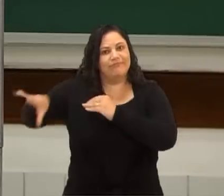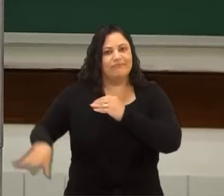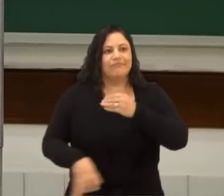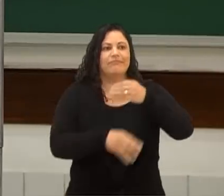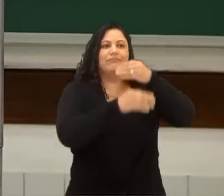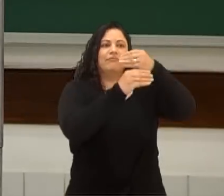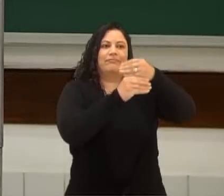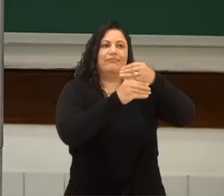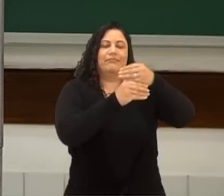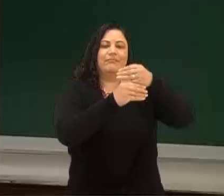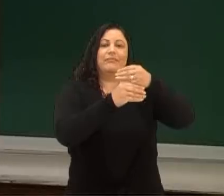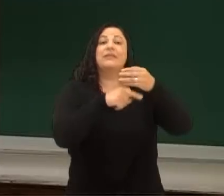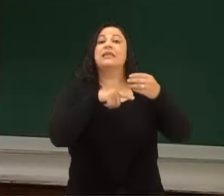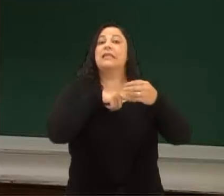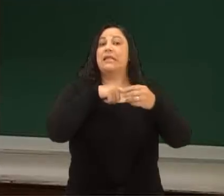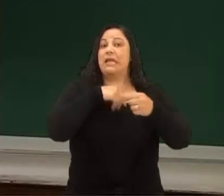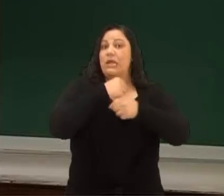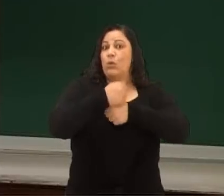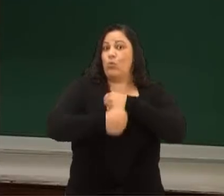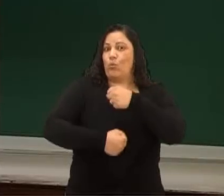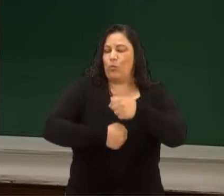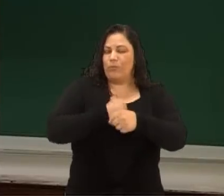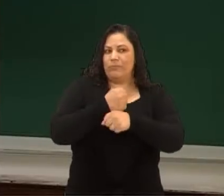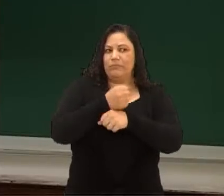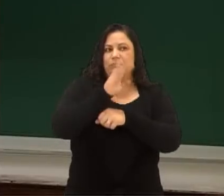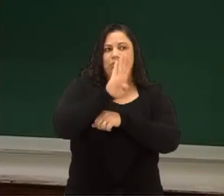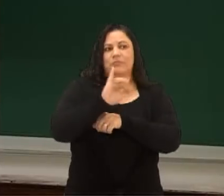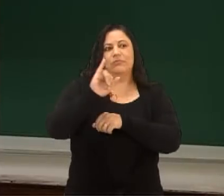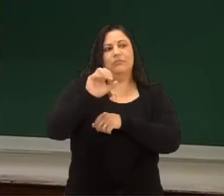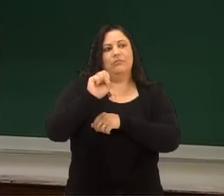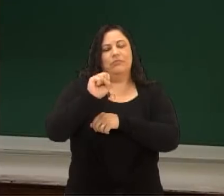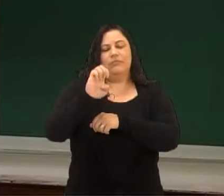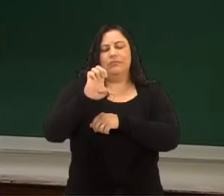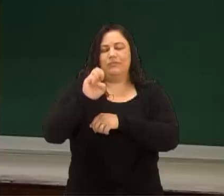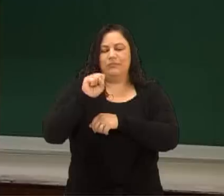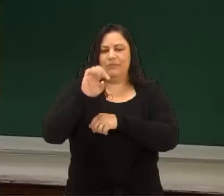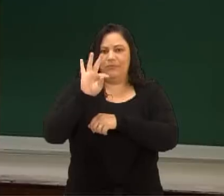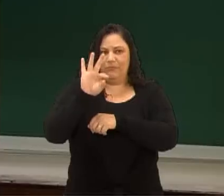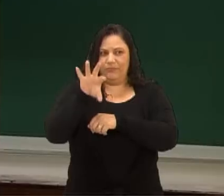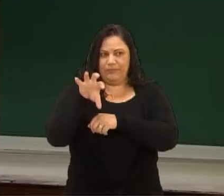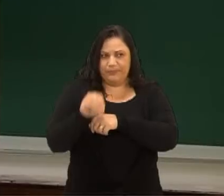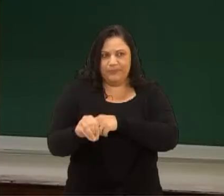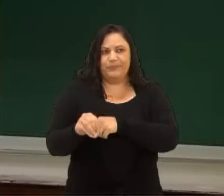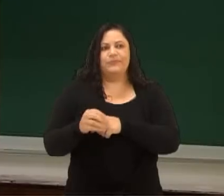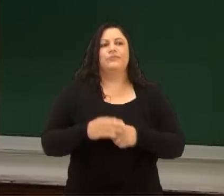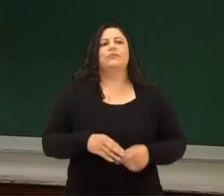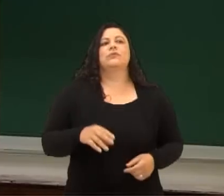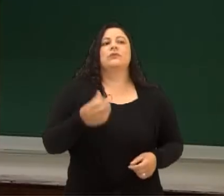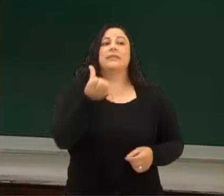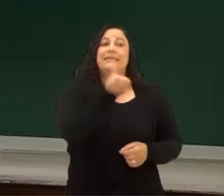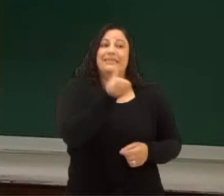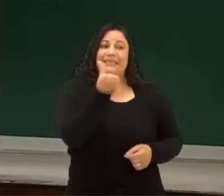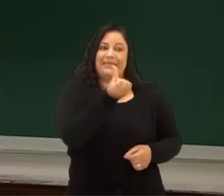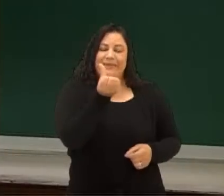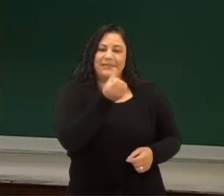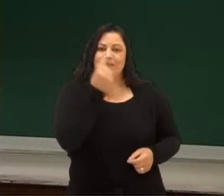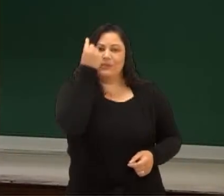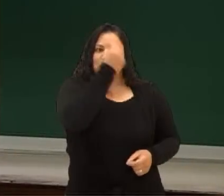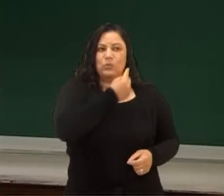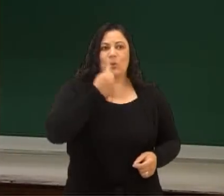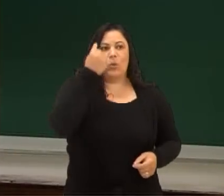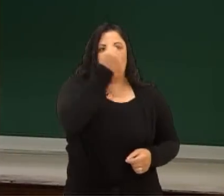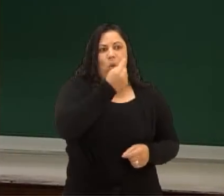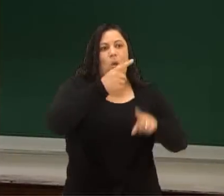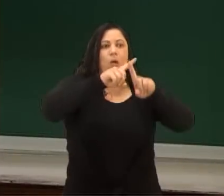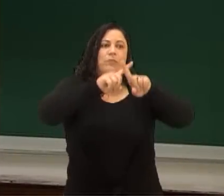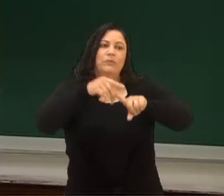então? O ano bissexto. Vejam lá, 6 horas vezes 4 anos, um dia, porque 6 vezes 4,